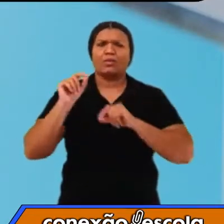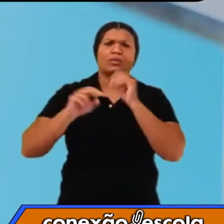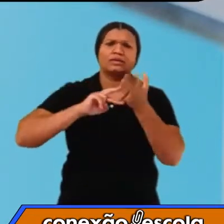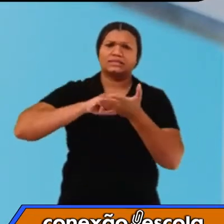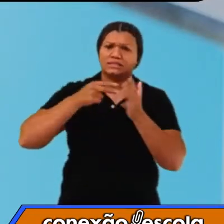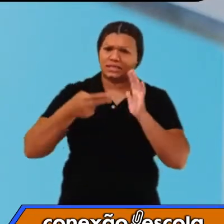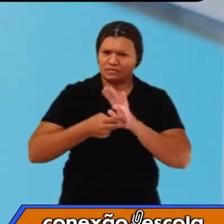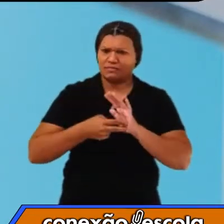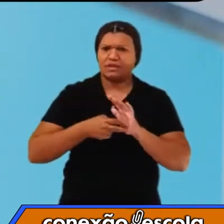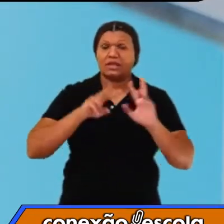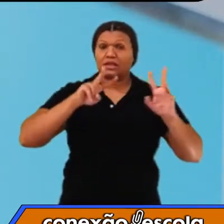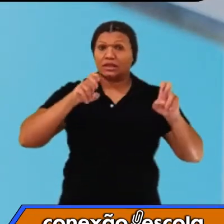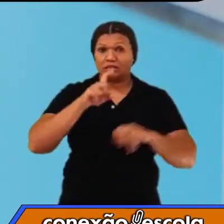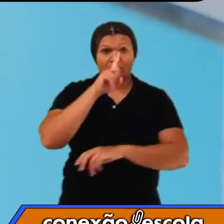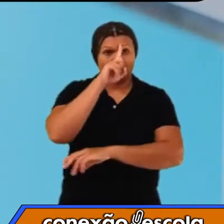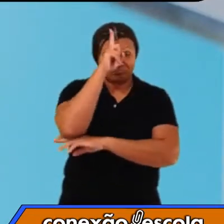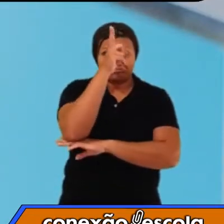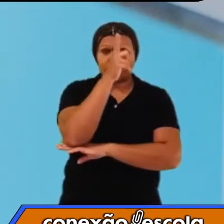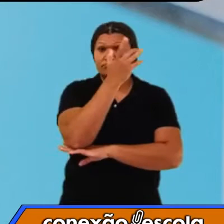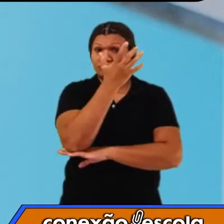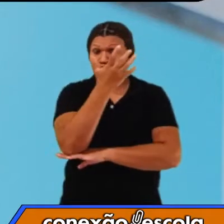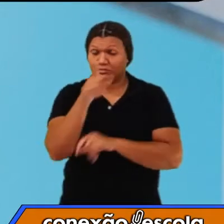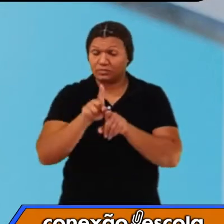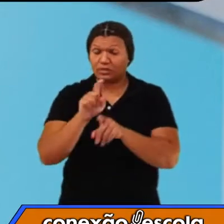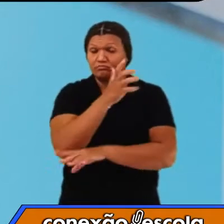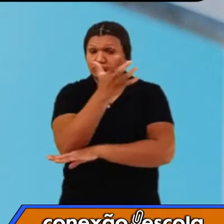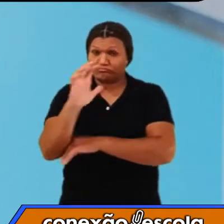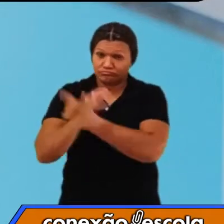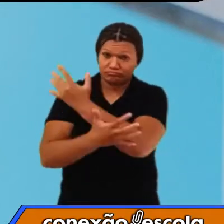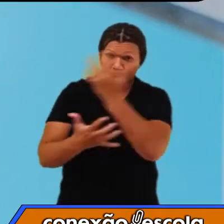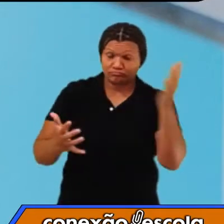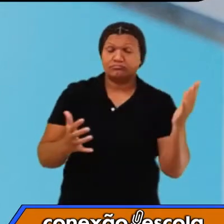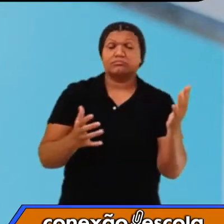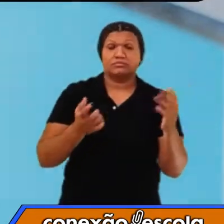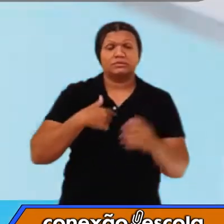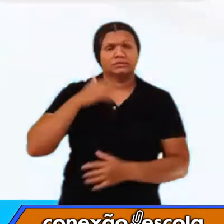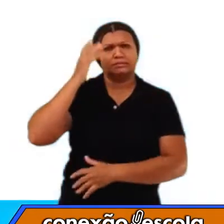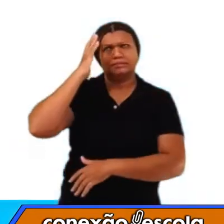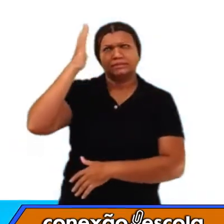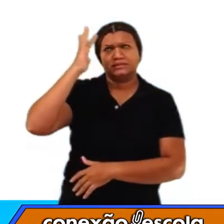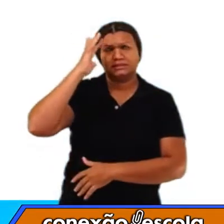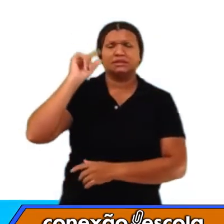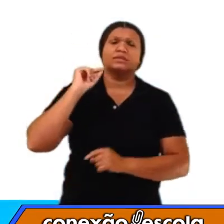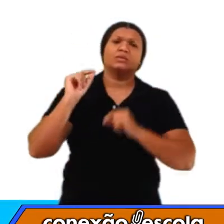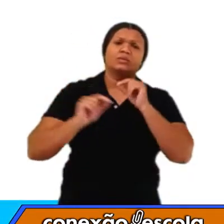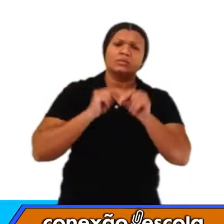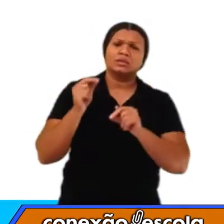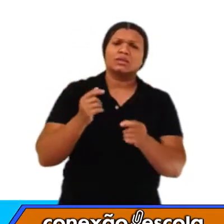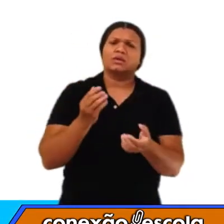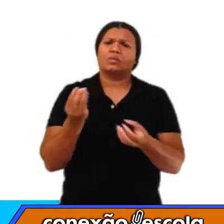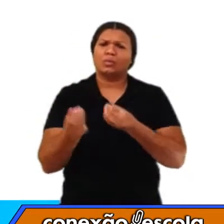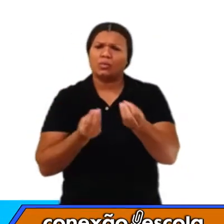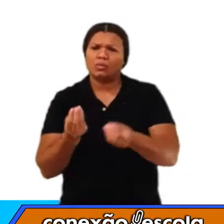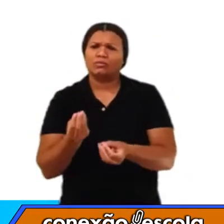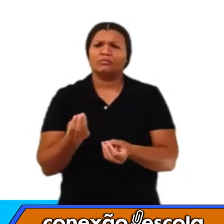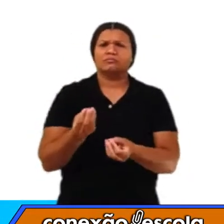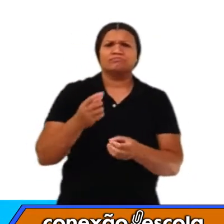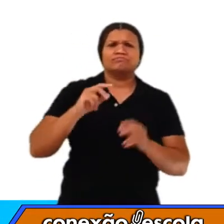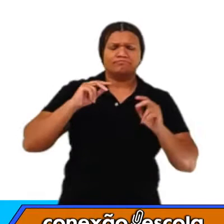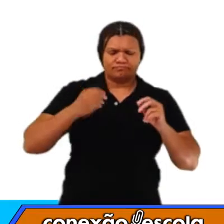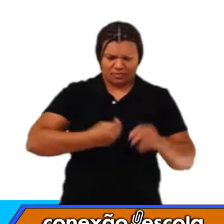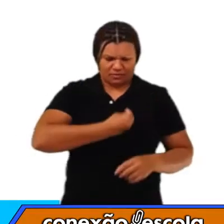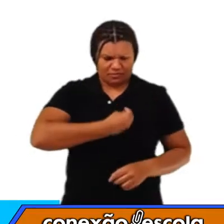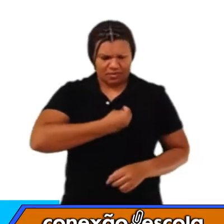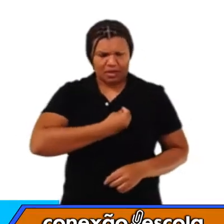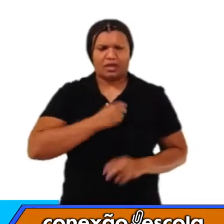e meio ambiente e estamos pensando nesse exercício de manutenção da vida humana e que essa vida